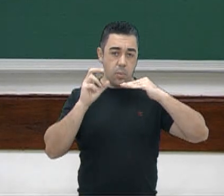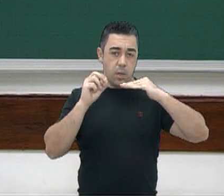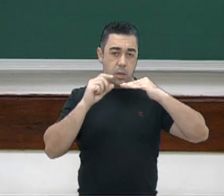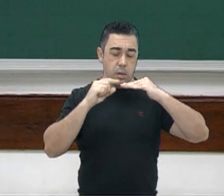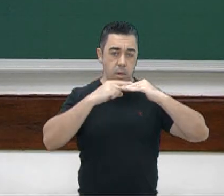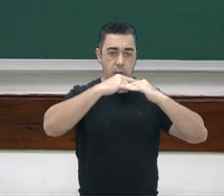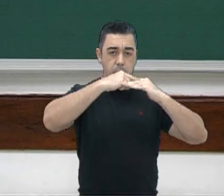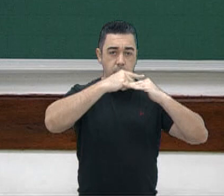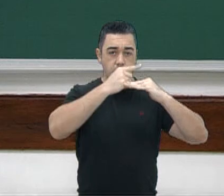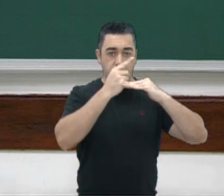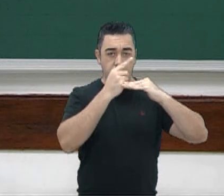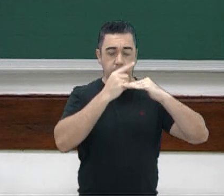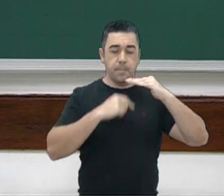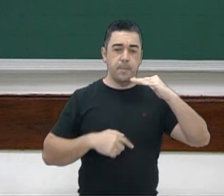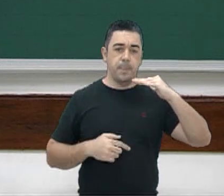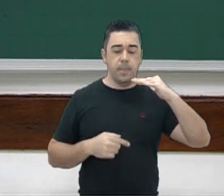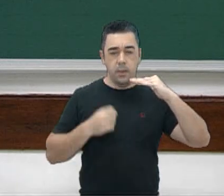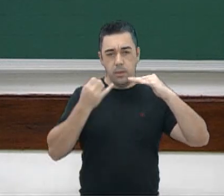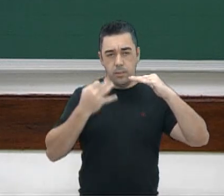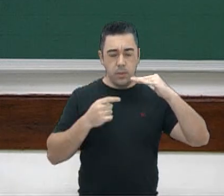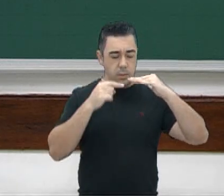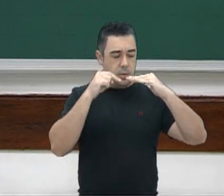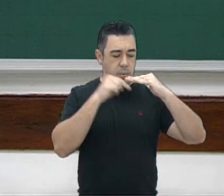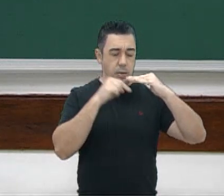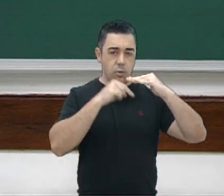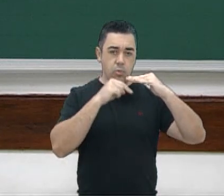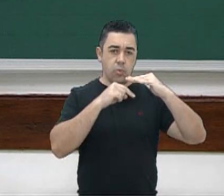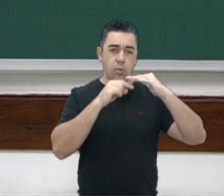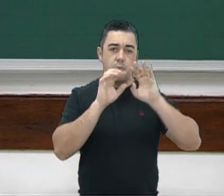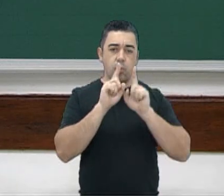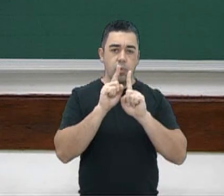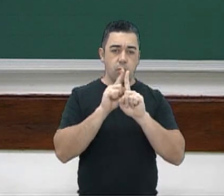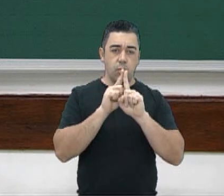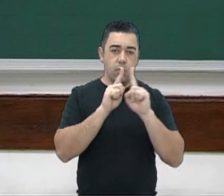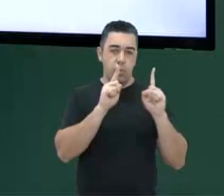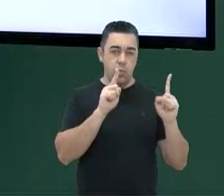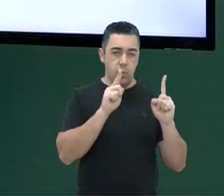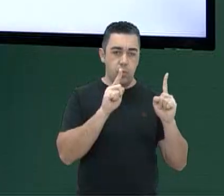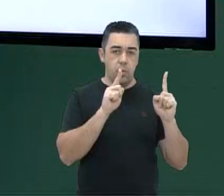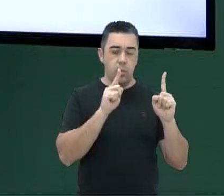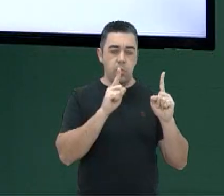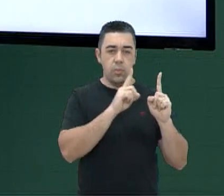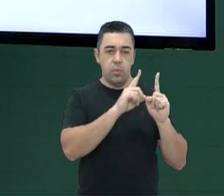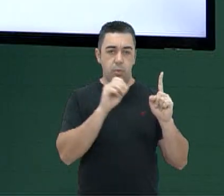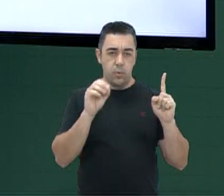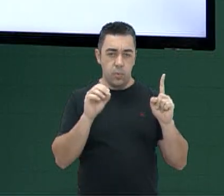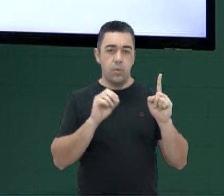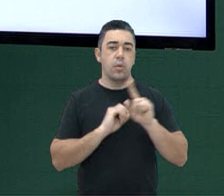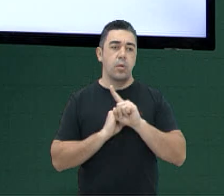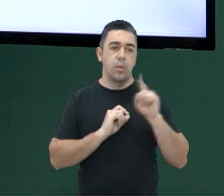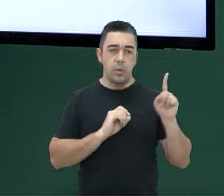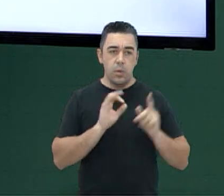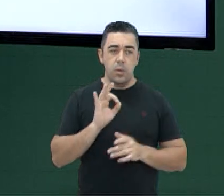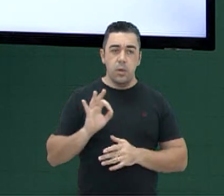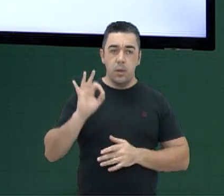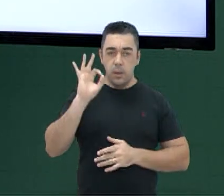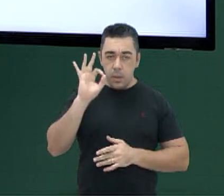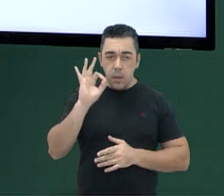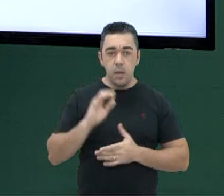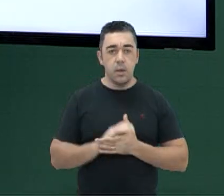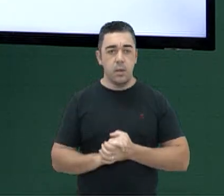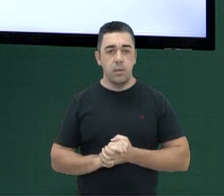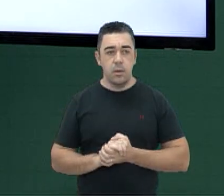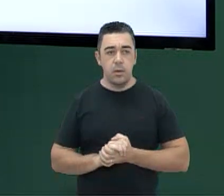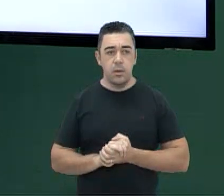graus. Quando eu estou falando de longitude, falando da distância entre o meridiano de Greenwich e o ponto A, correspondendo